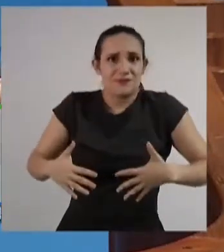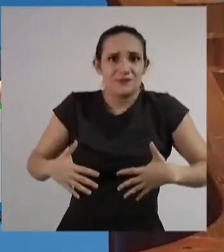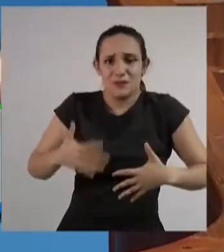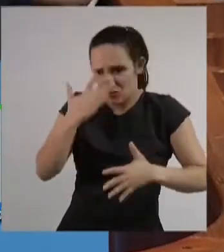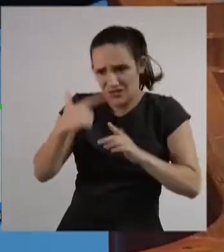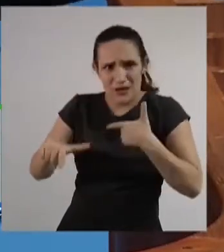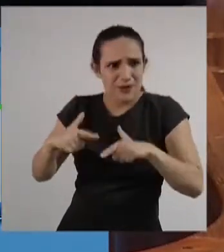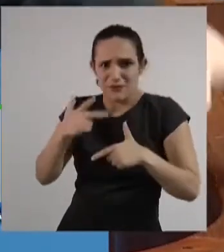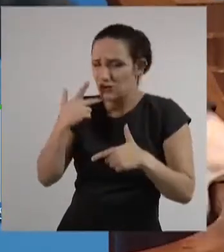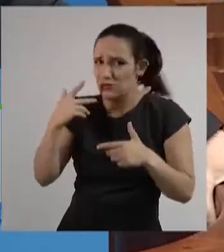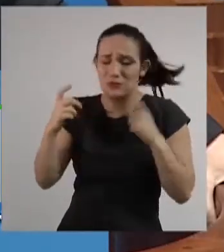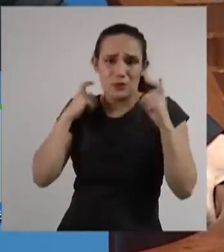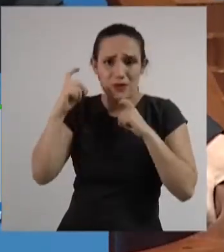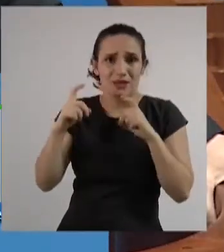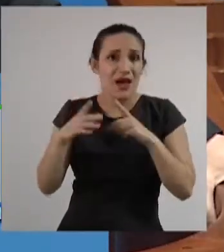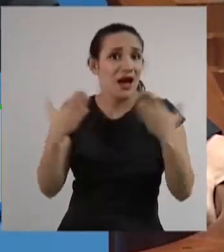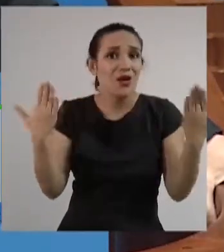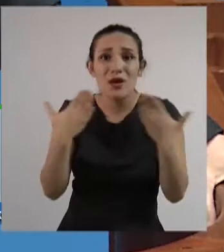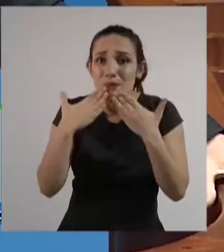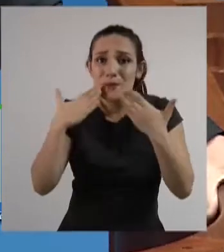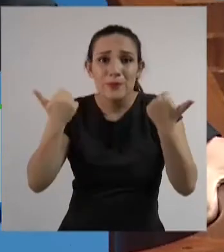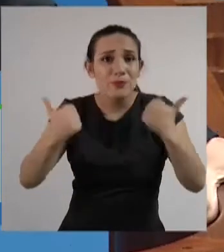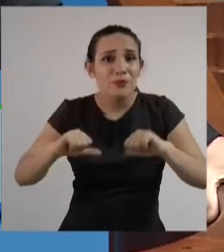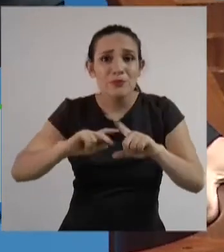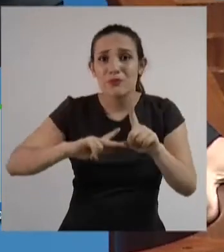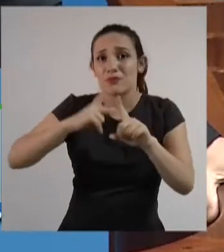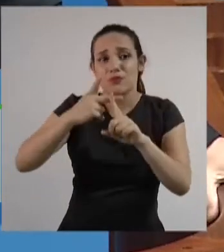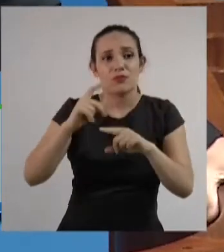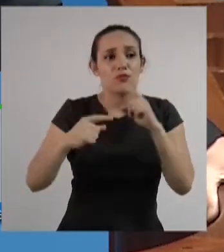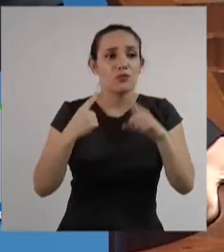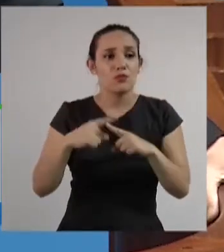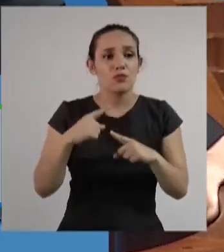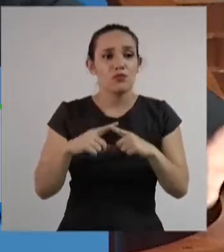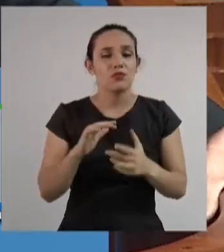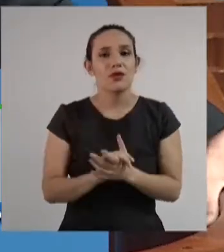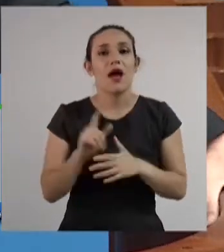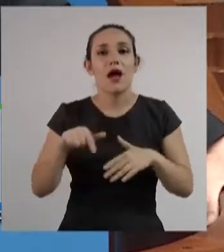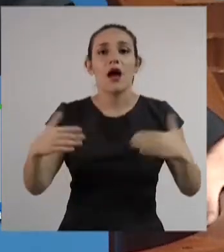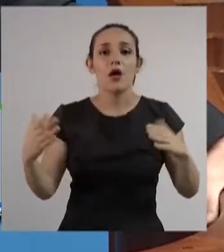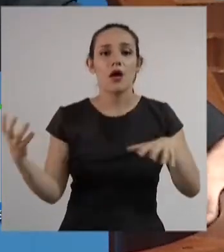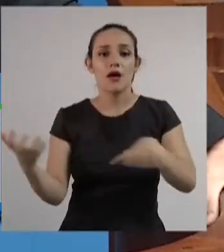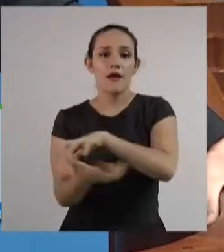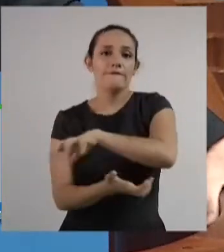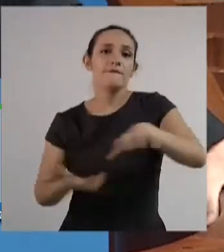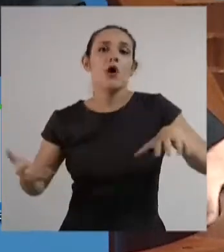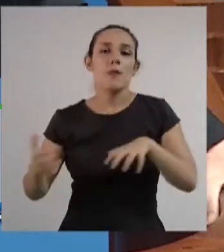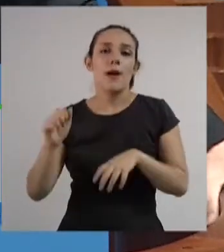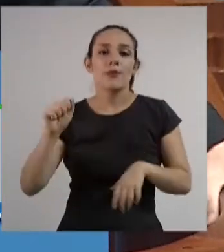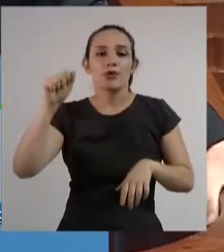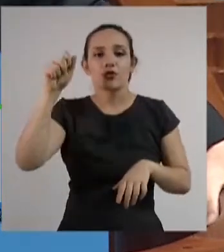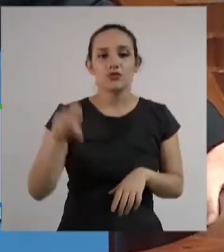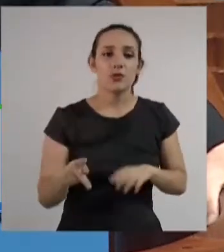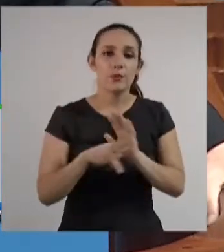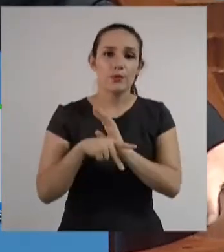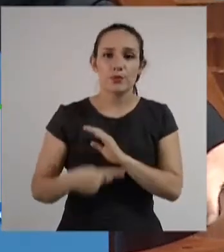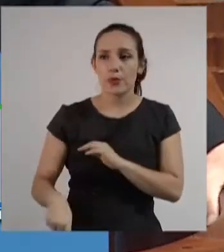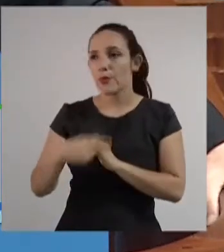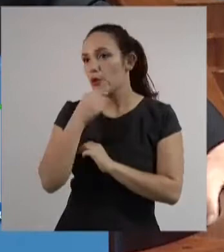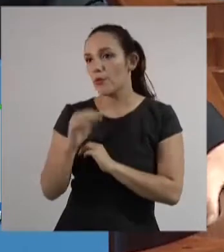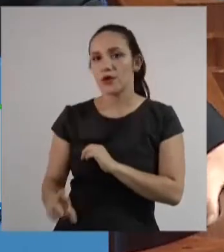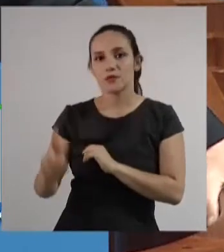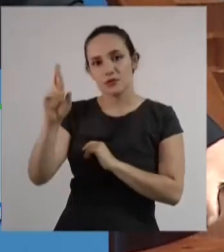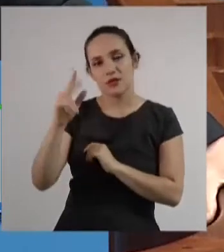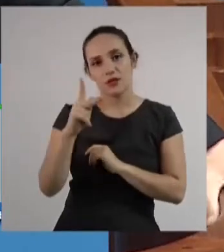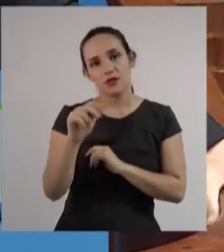agora piorou, porque a proposta de reforma da Previdência do Paulo Guedes,